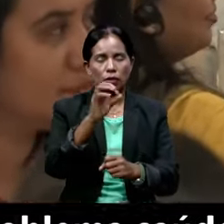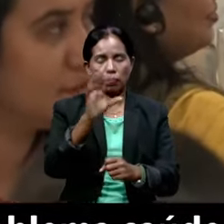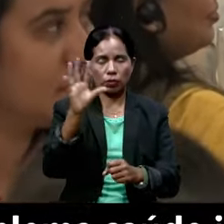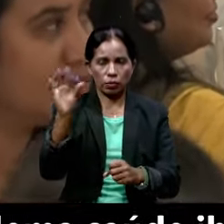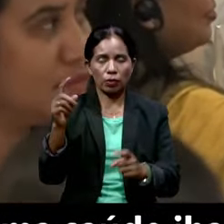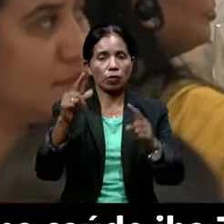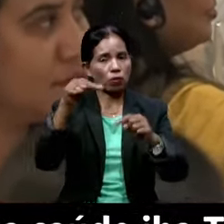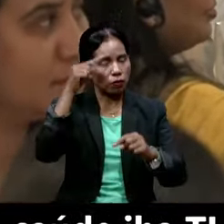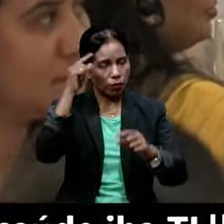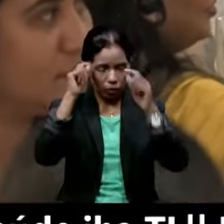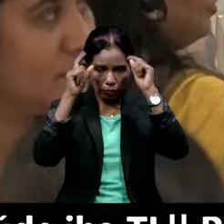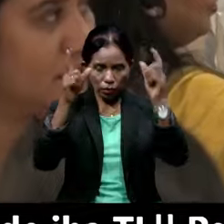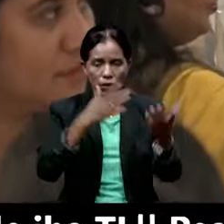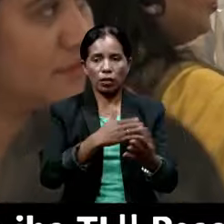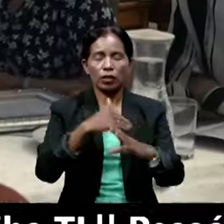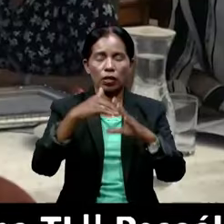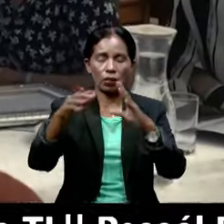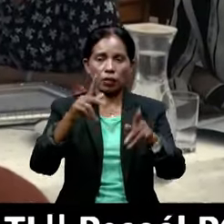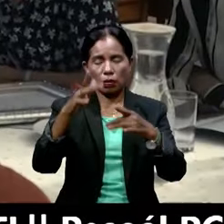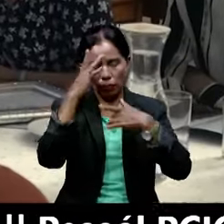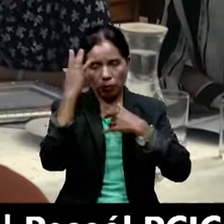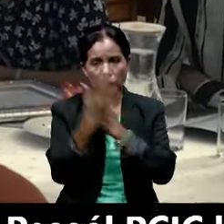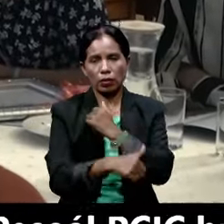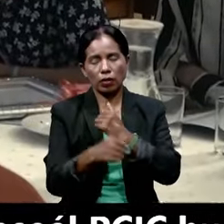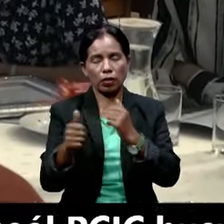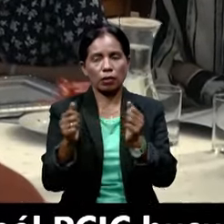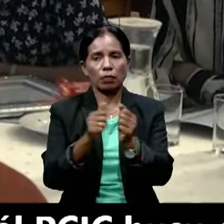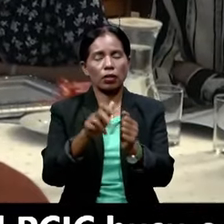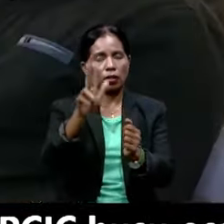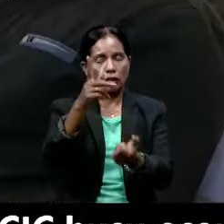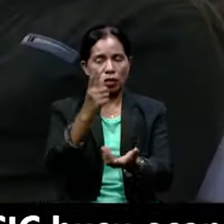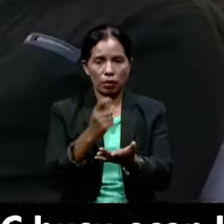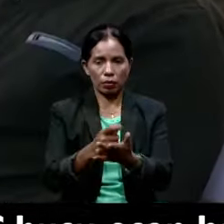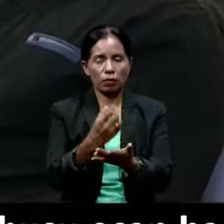Governo Timor-Leste haruka ona paciente barra iliur Rihun Tolu Resingona,